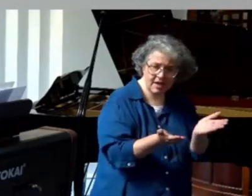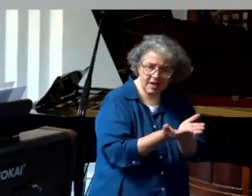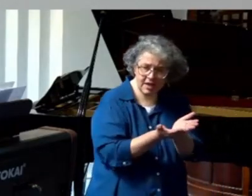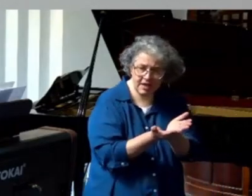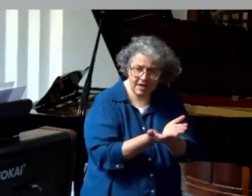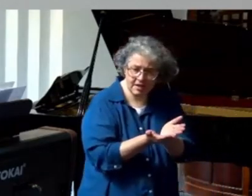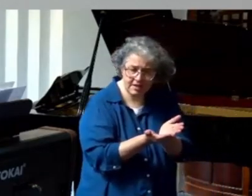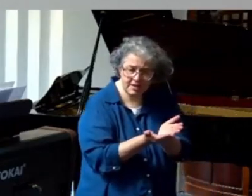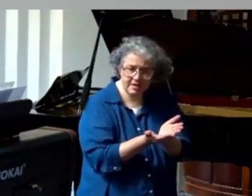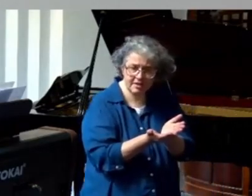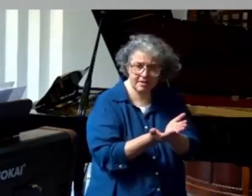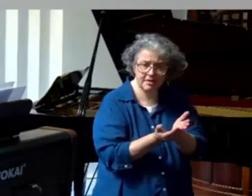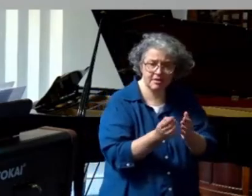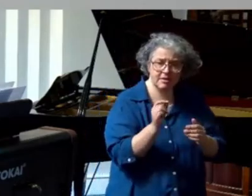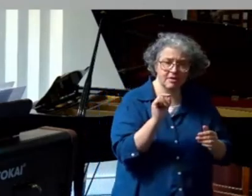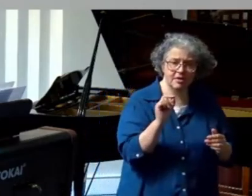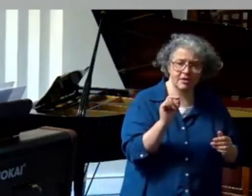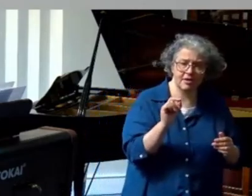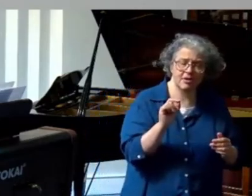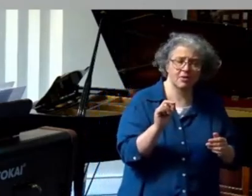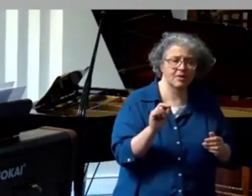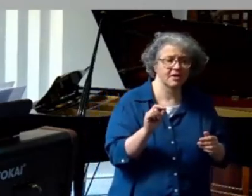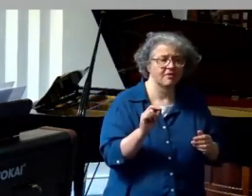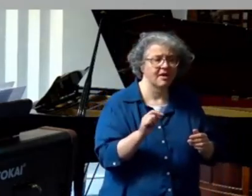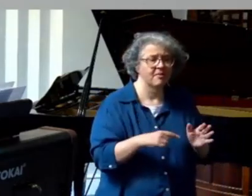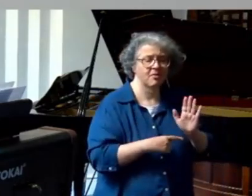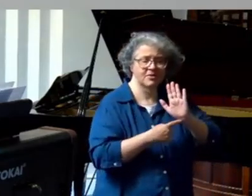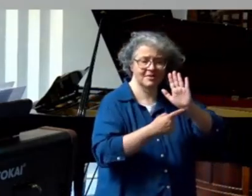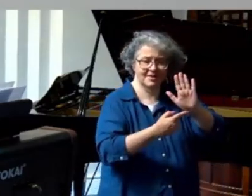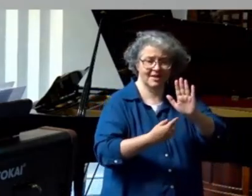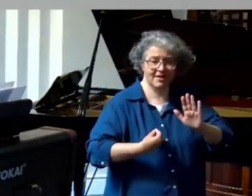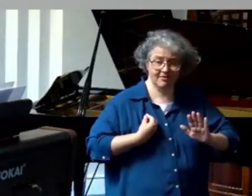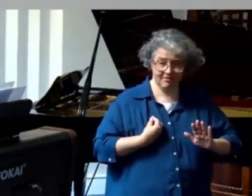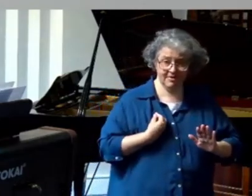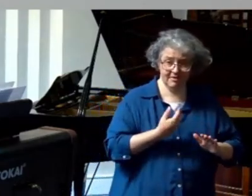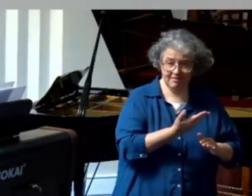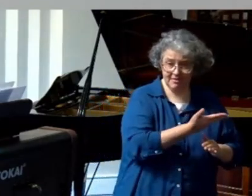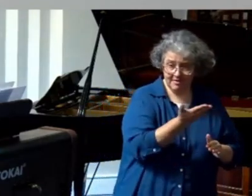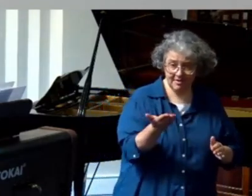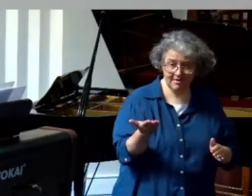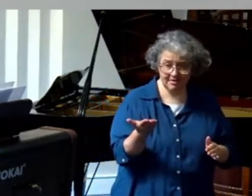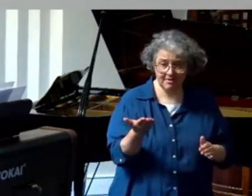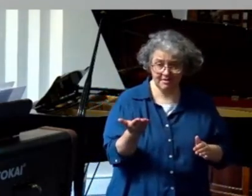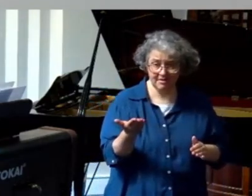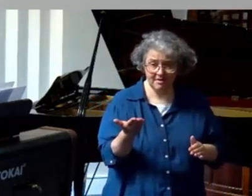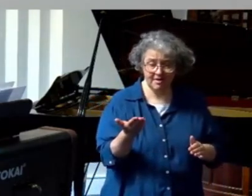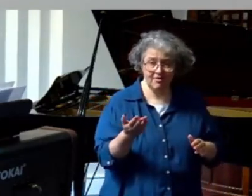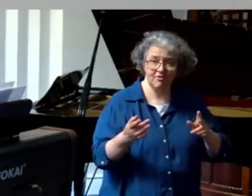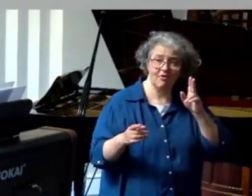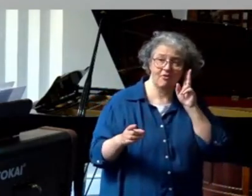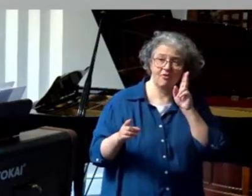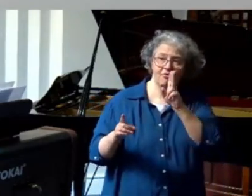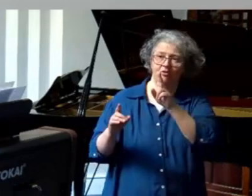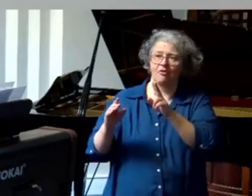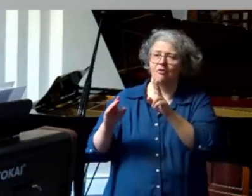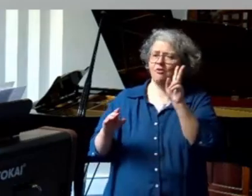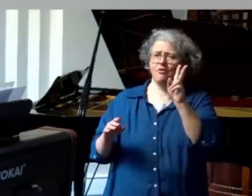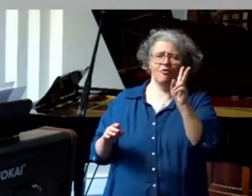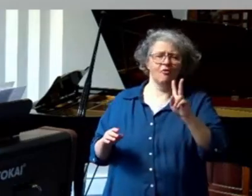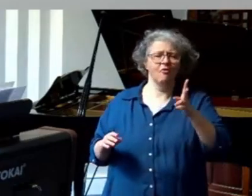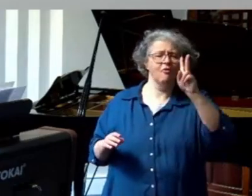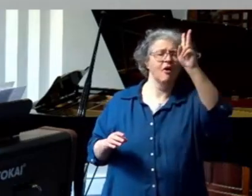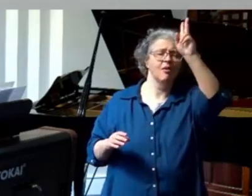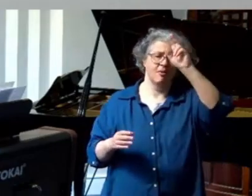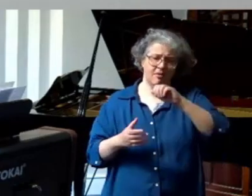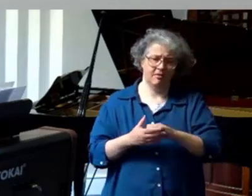definir a vida de vocês, o que vai definir o valor da vida de vocês é para onde vocês estiverem olhando. E você sabe, você